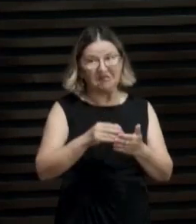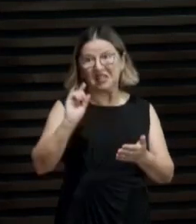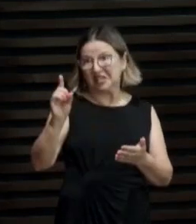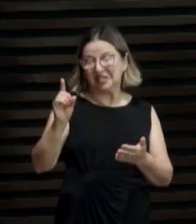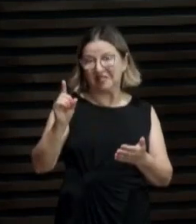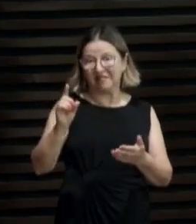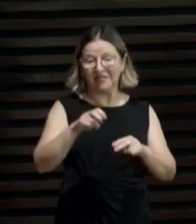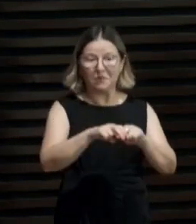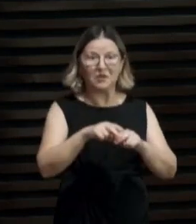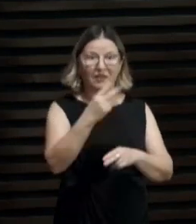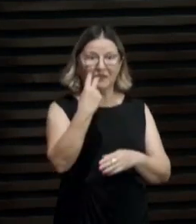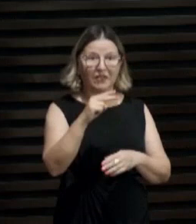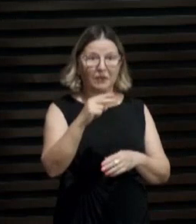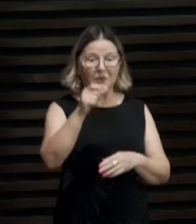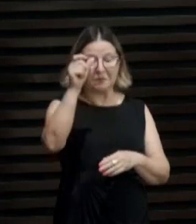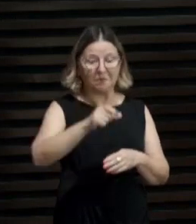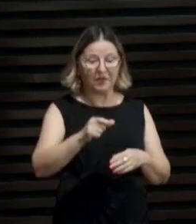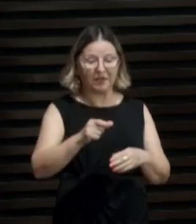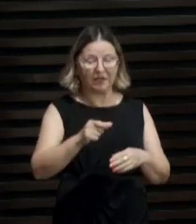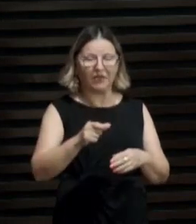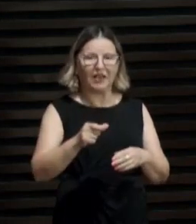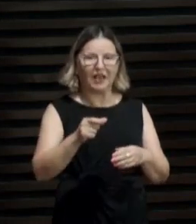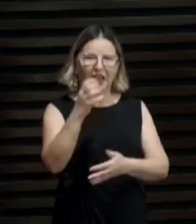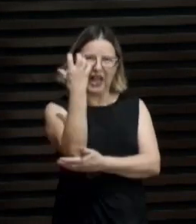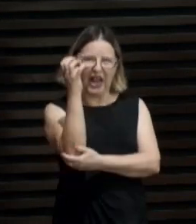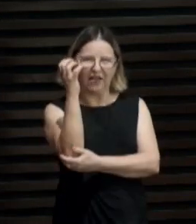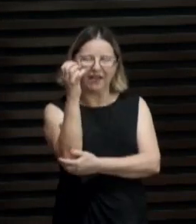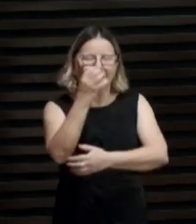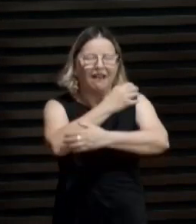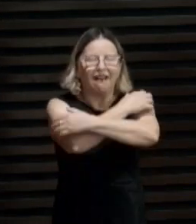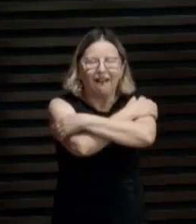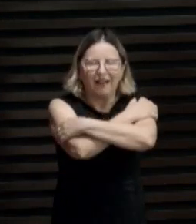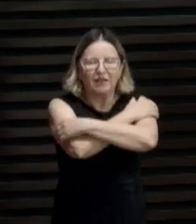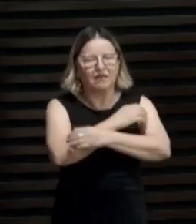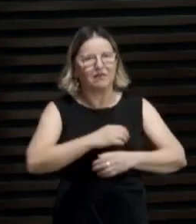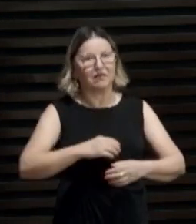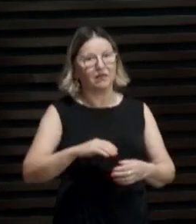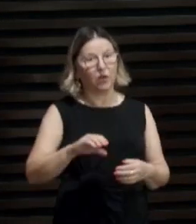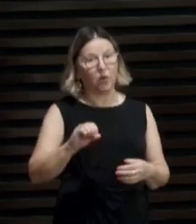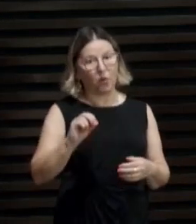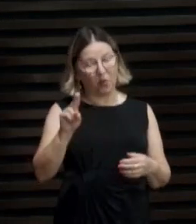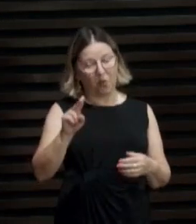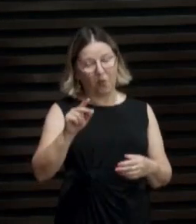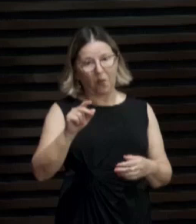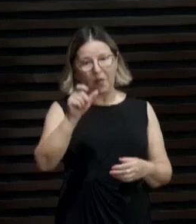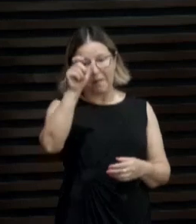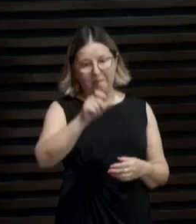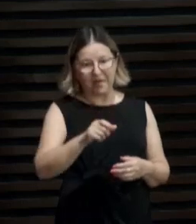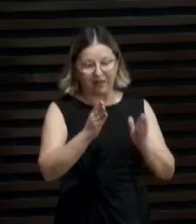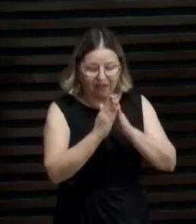Por isso a gente vê na cultura gente idolatrando um animal, idolatrando o